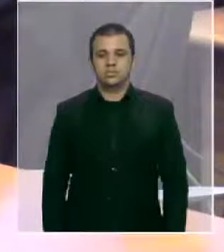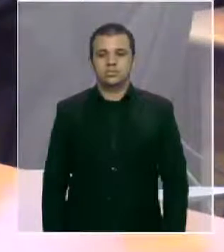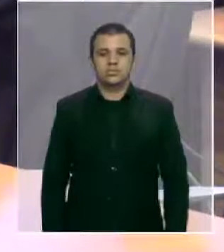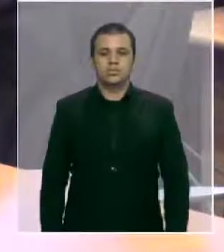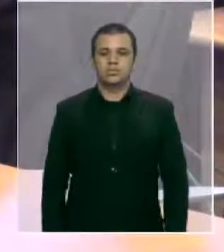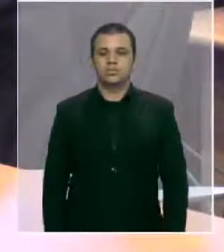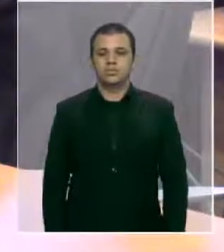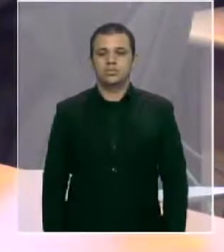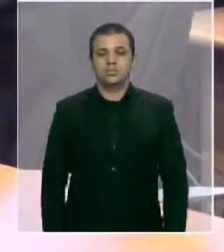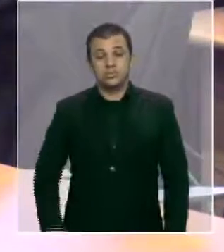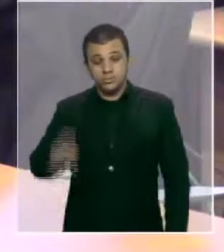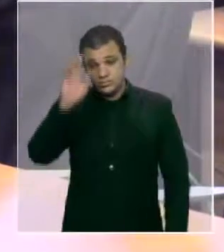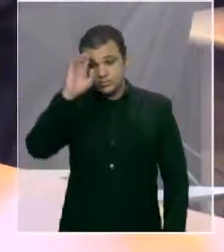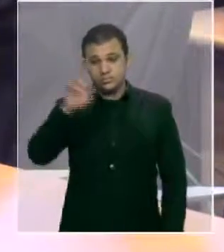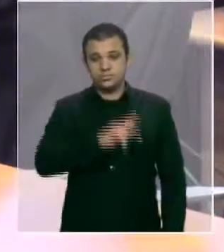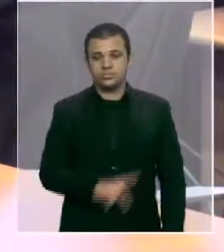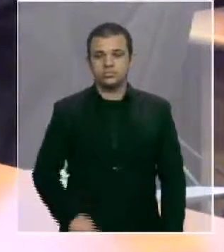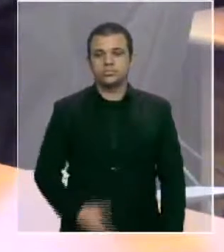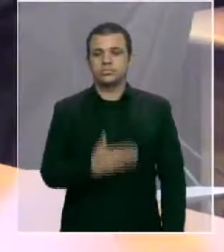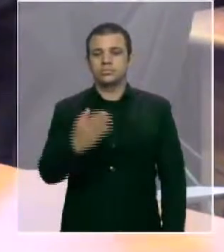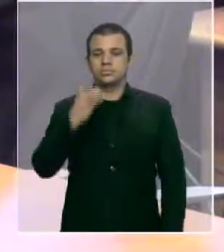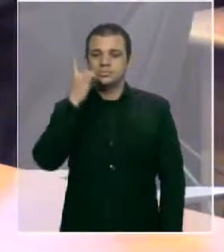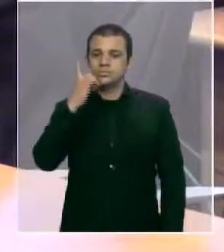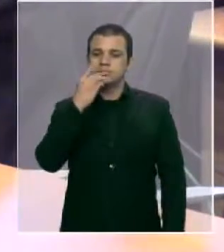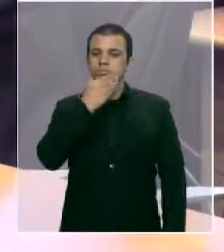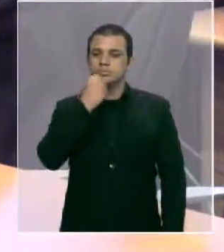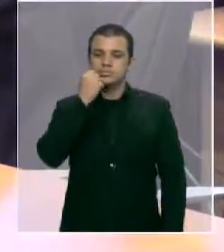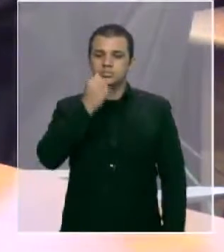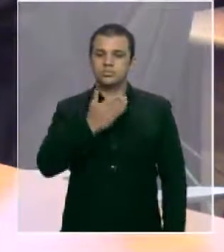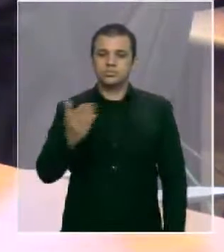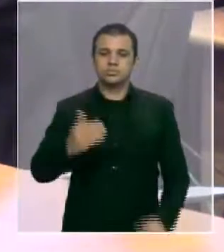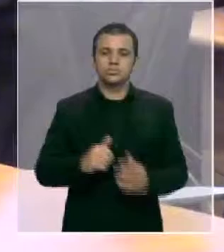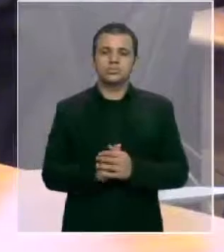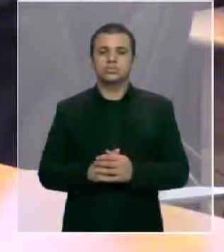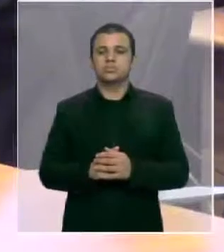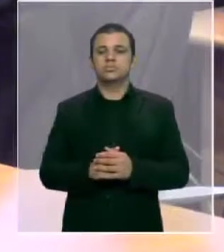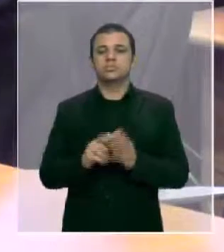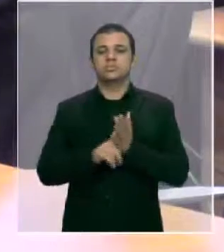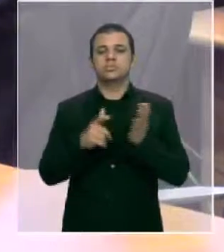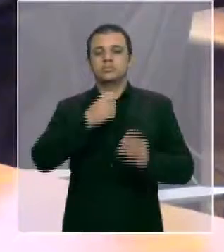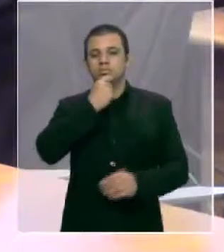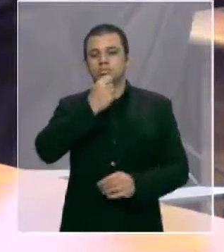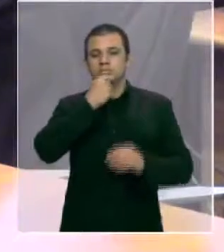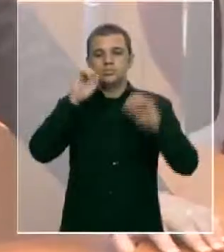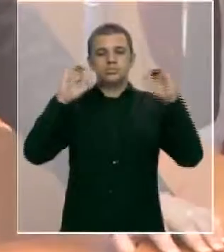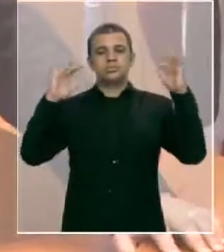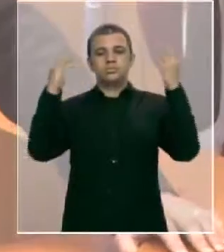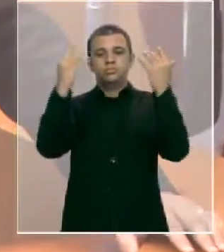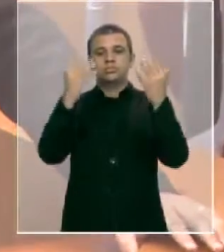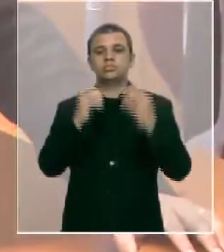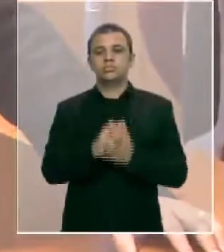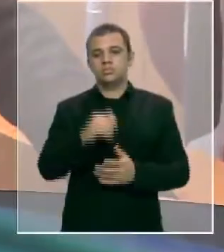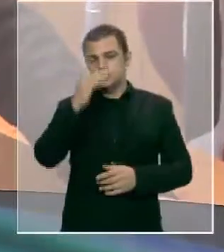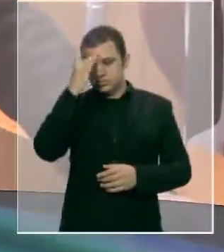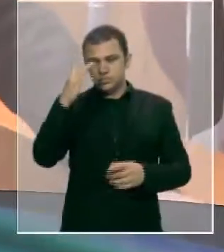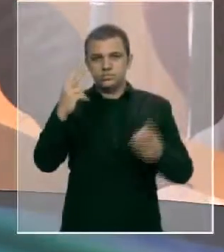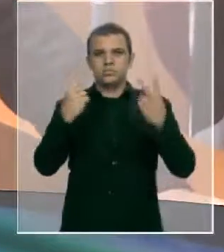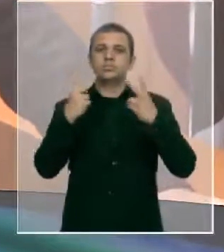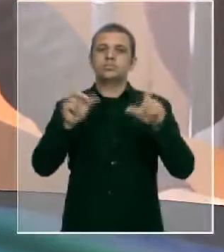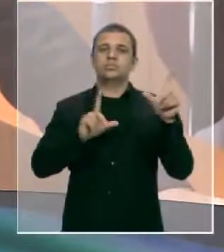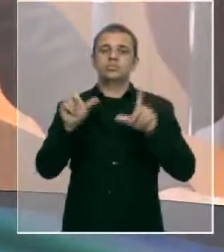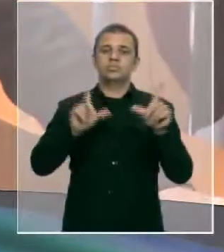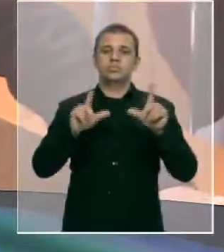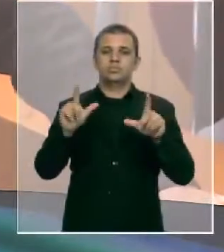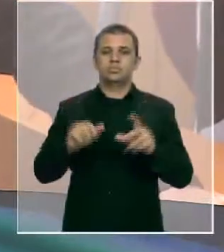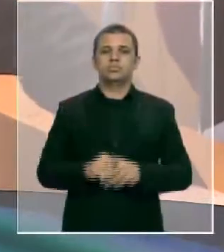Senhor presidente, deputados, deputadas, imprensa, galerias que acompanham a transmissão desta sessão, eu